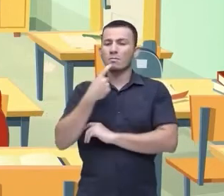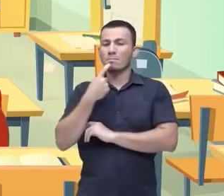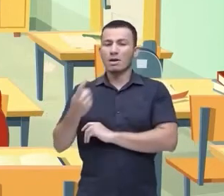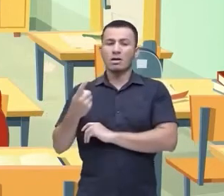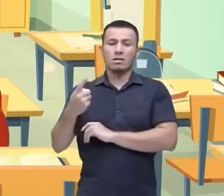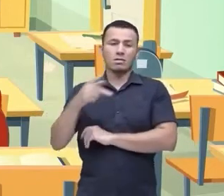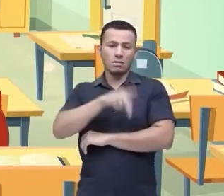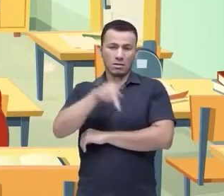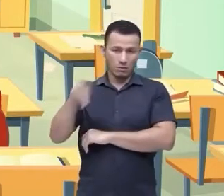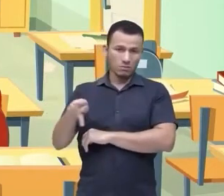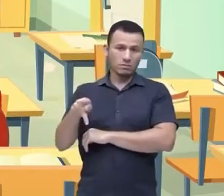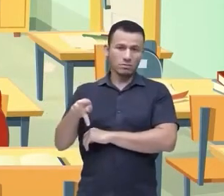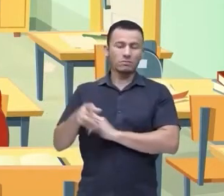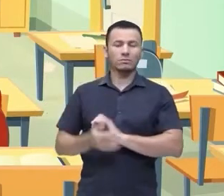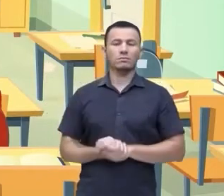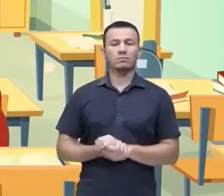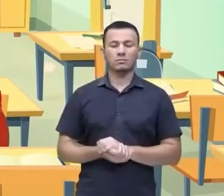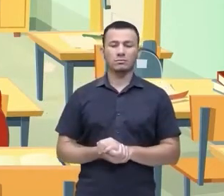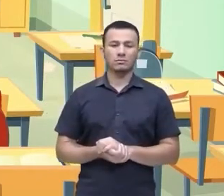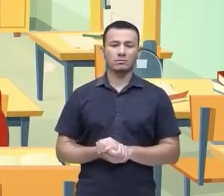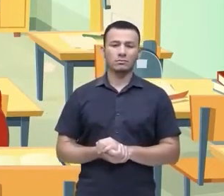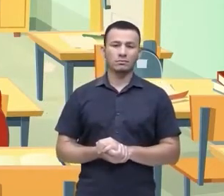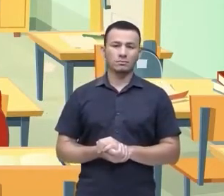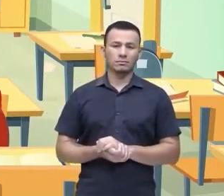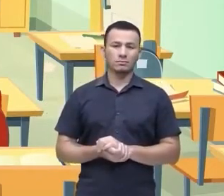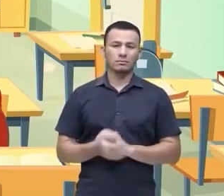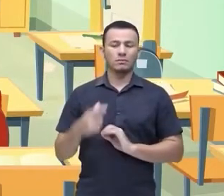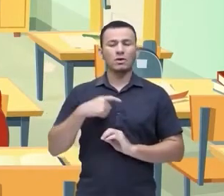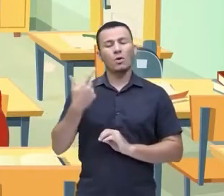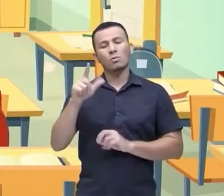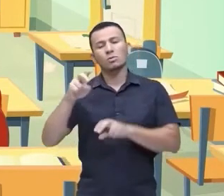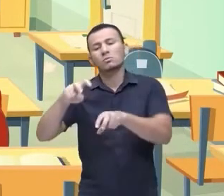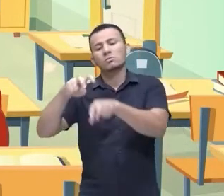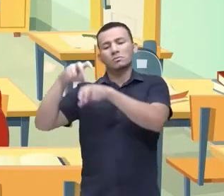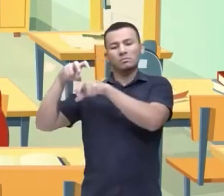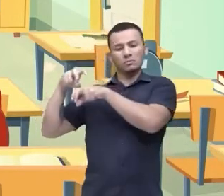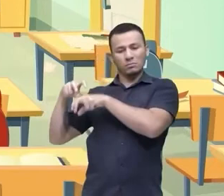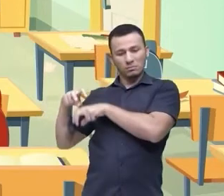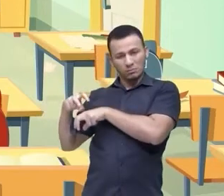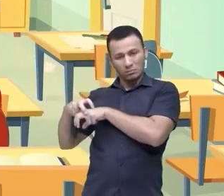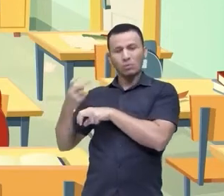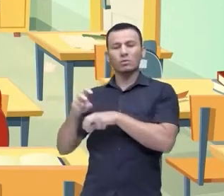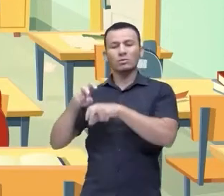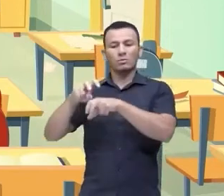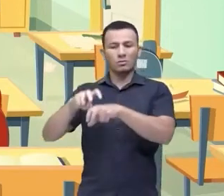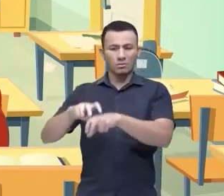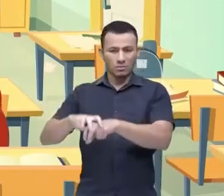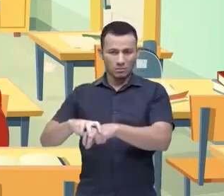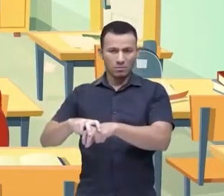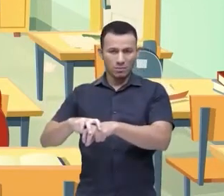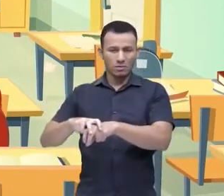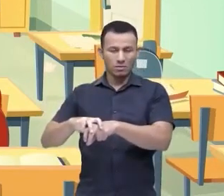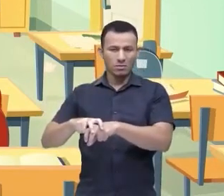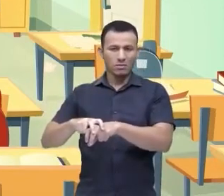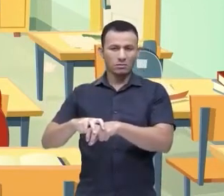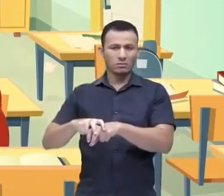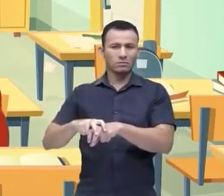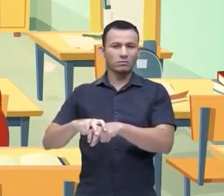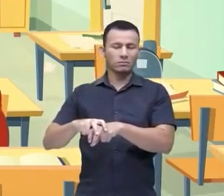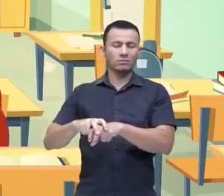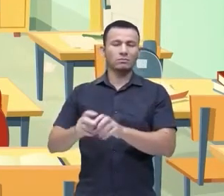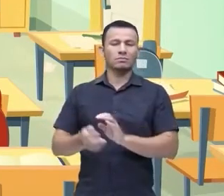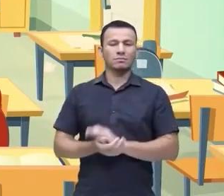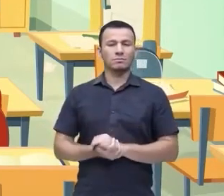professora. E tem coleguinhas que sentam mais atrás, sentam no meio. Conforme